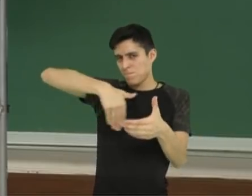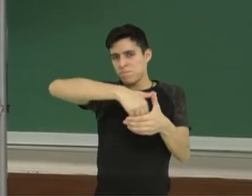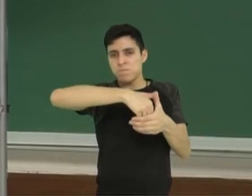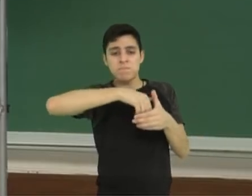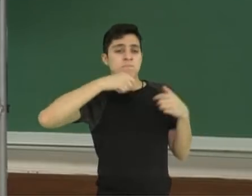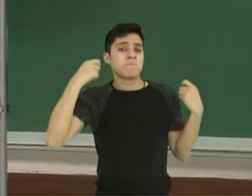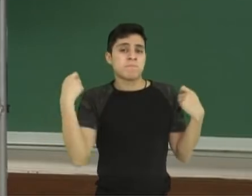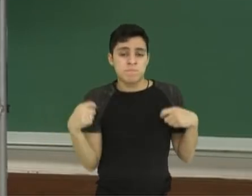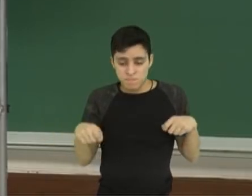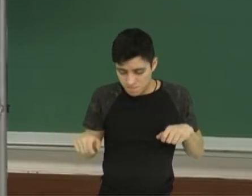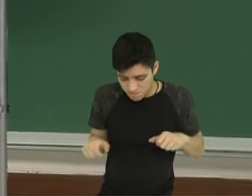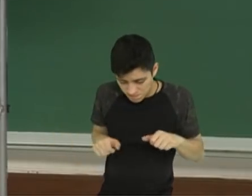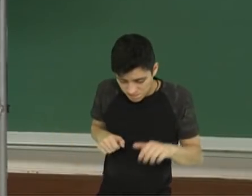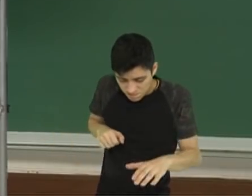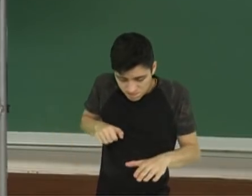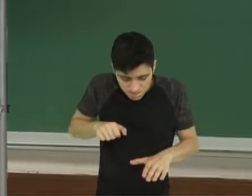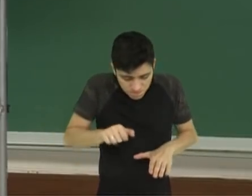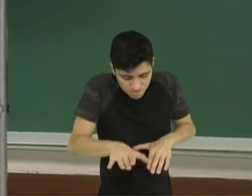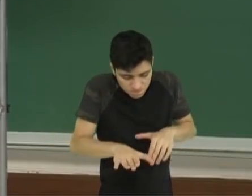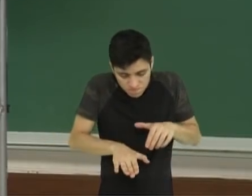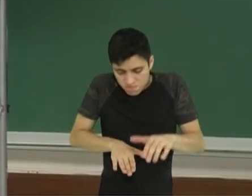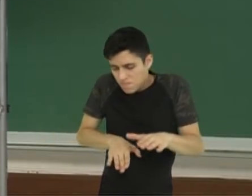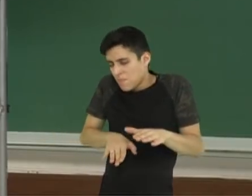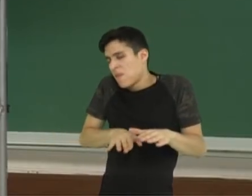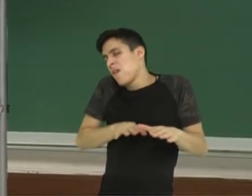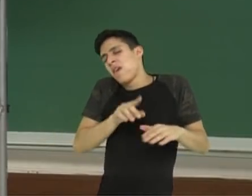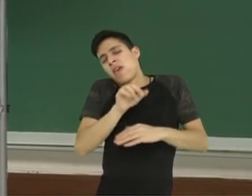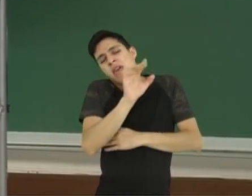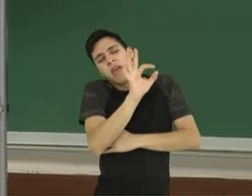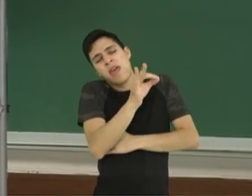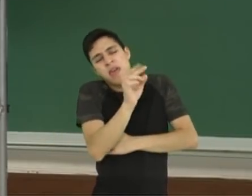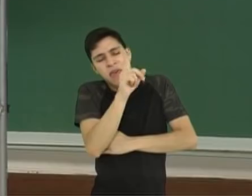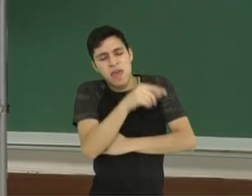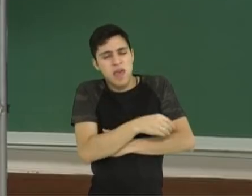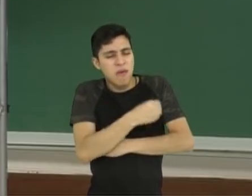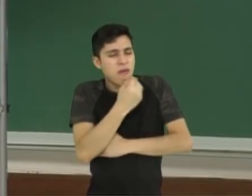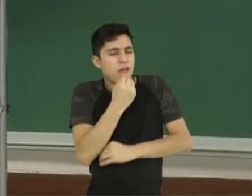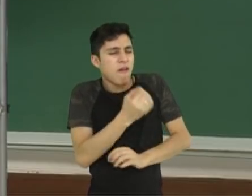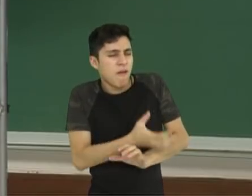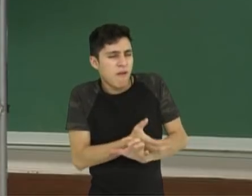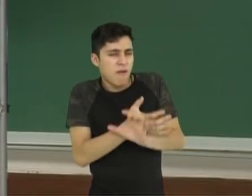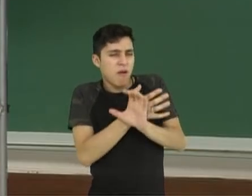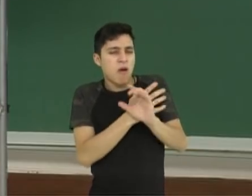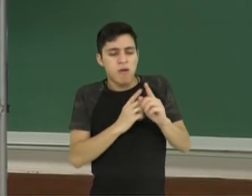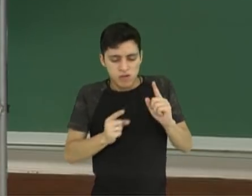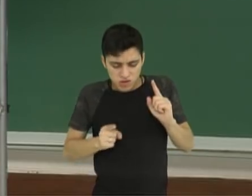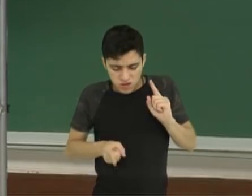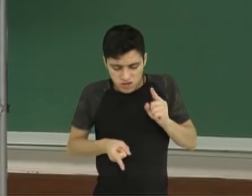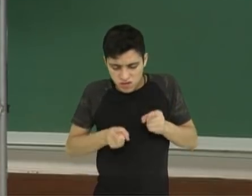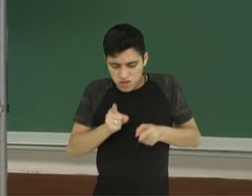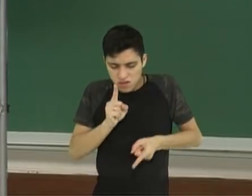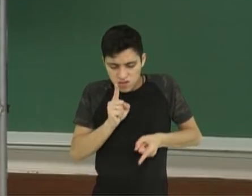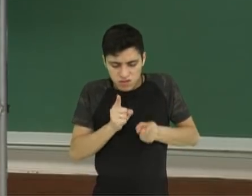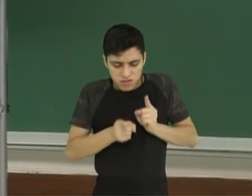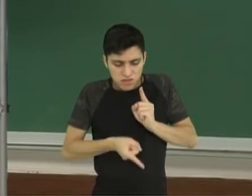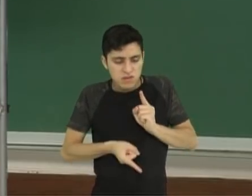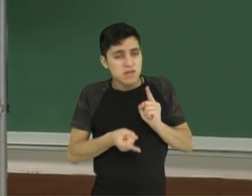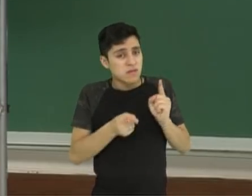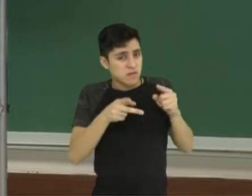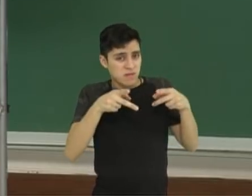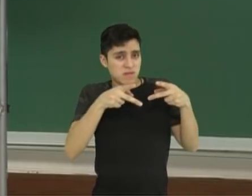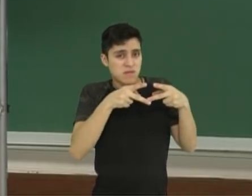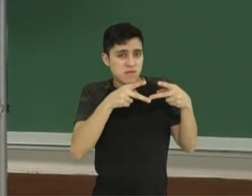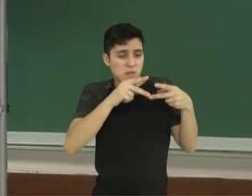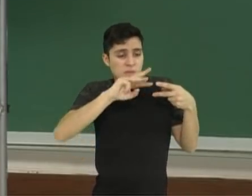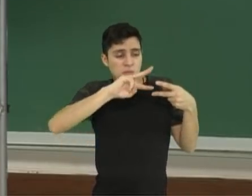deslocar. Os ossos, sistema esquelético. Então, tanto o sistema muscular quanto o esquelético estão